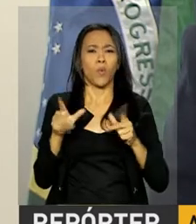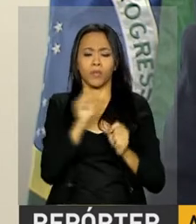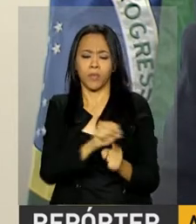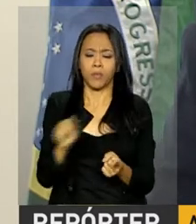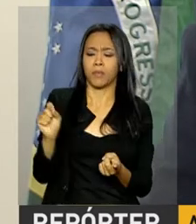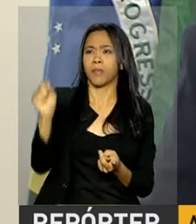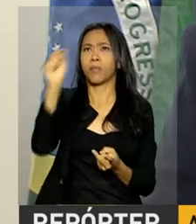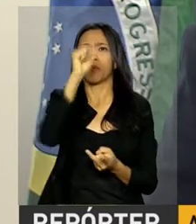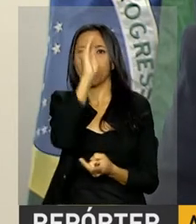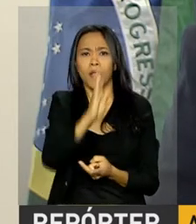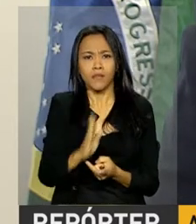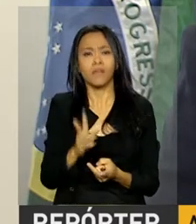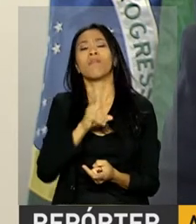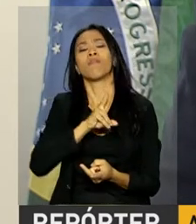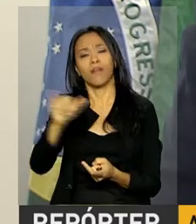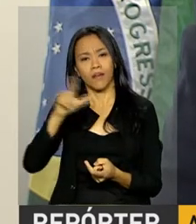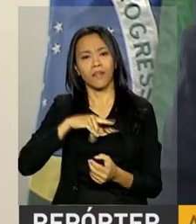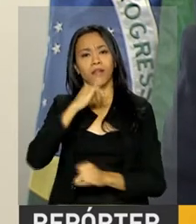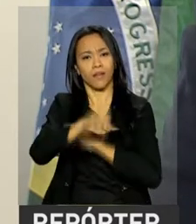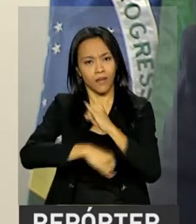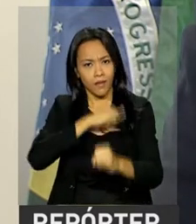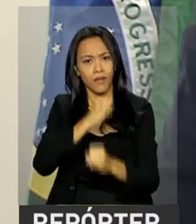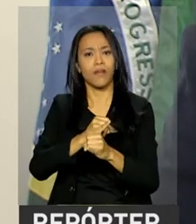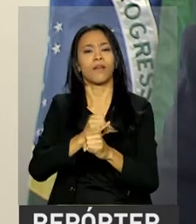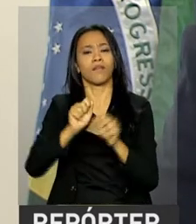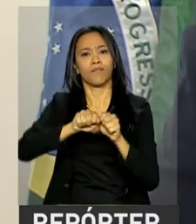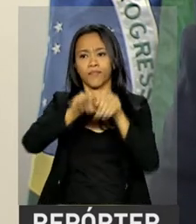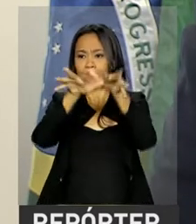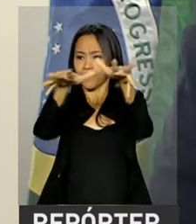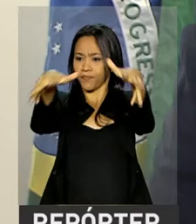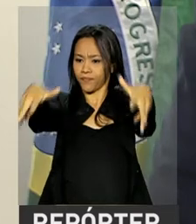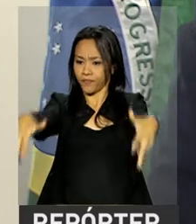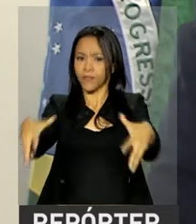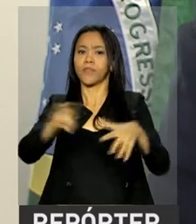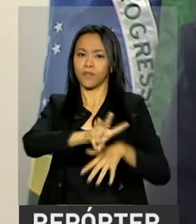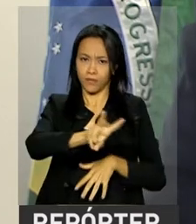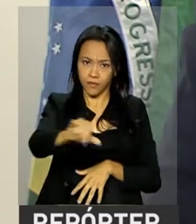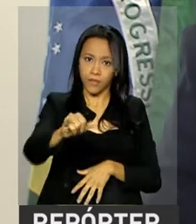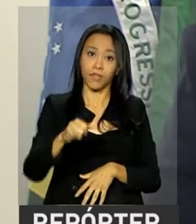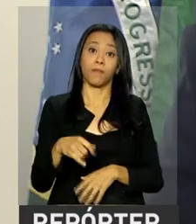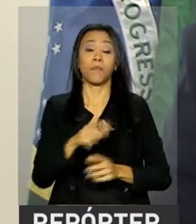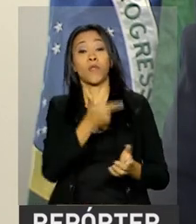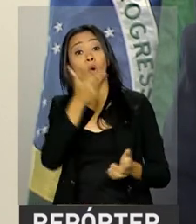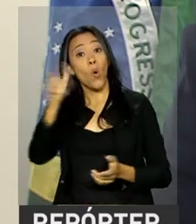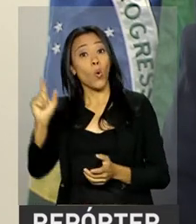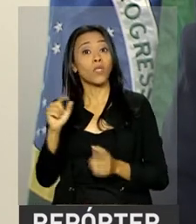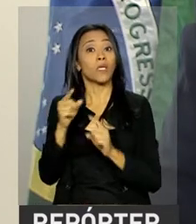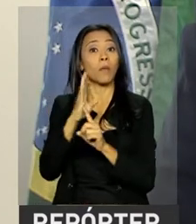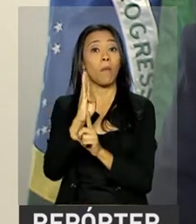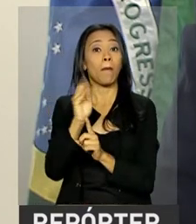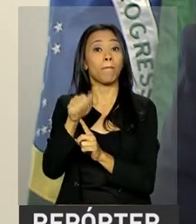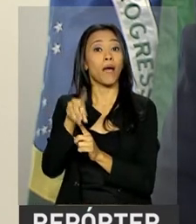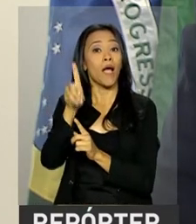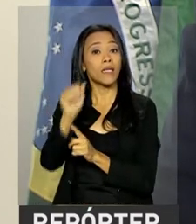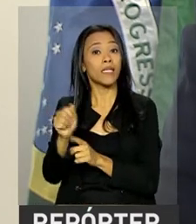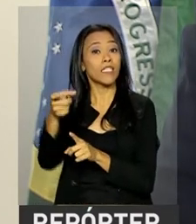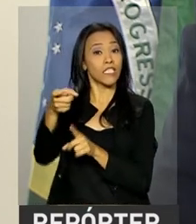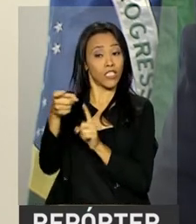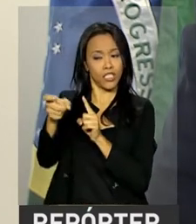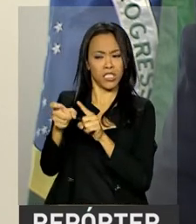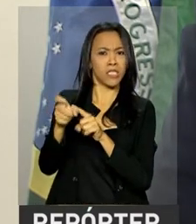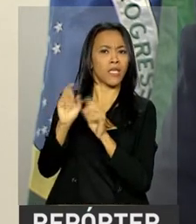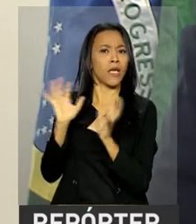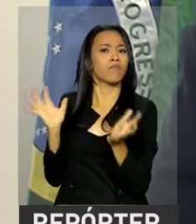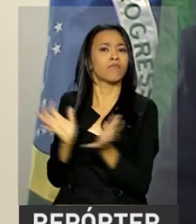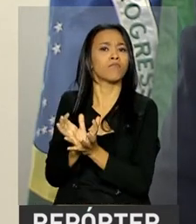larga. Simultaneamente, a gestão da banda X, que é uma gestão militar, em cima de uma banda que é utilizada